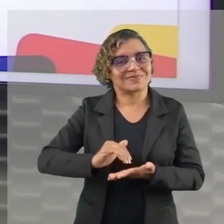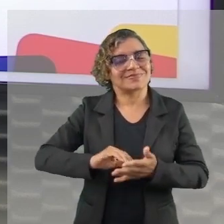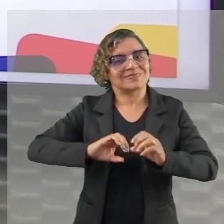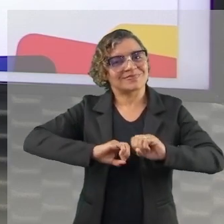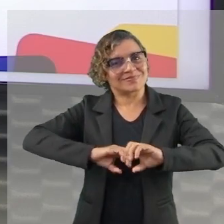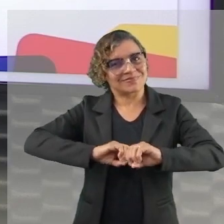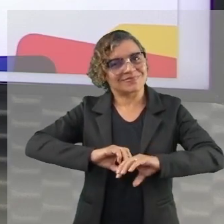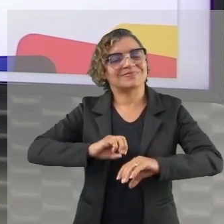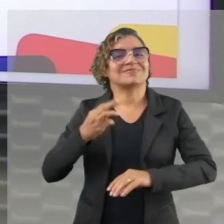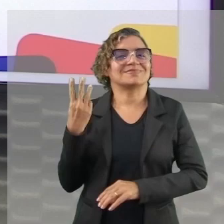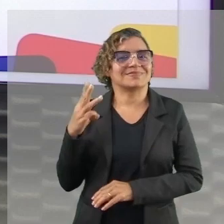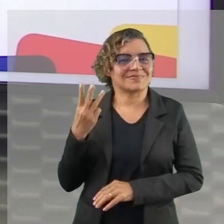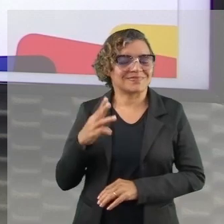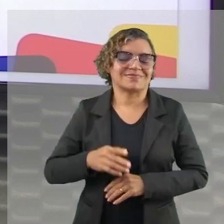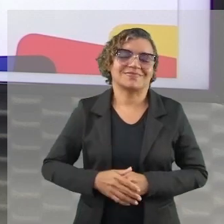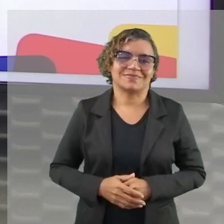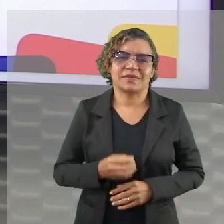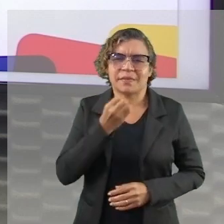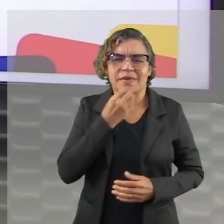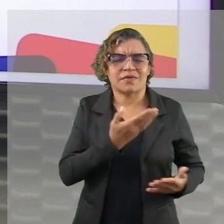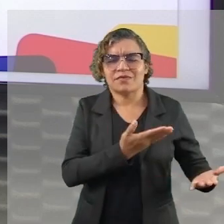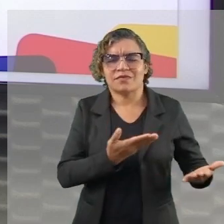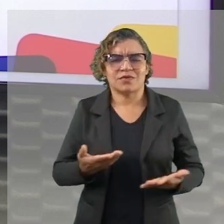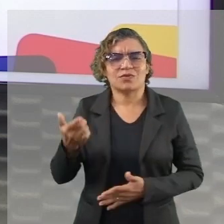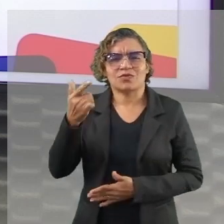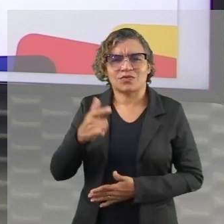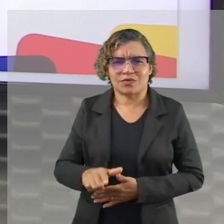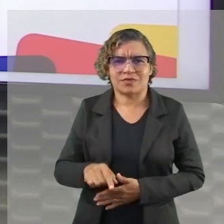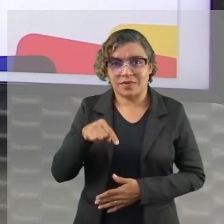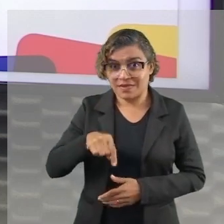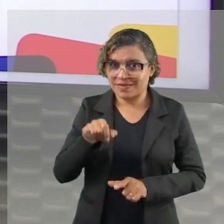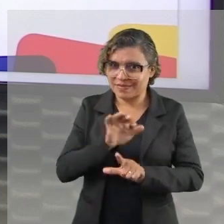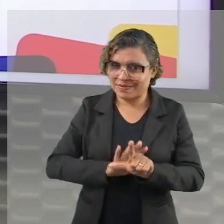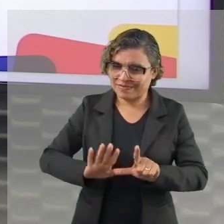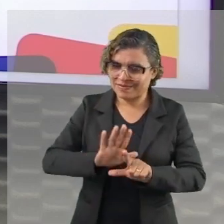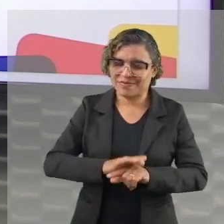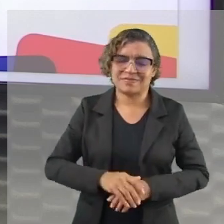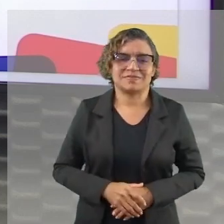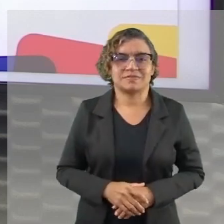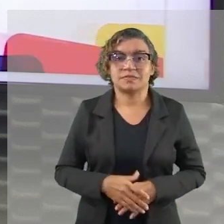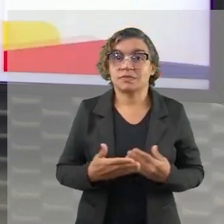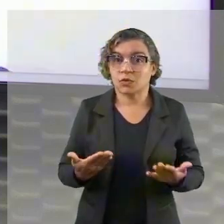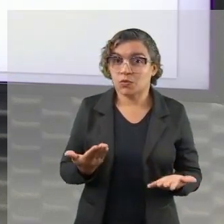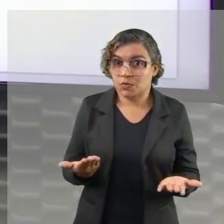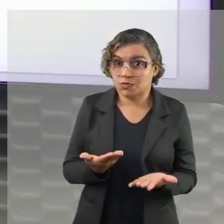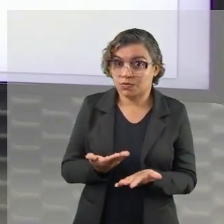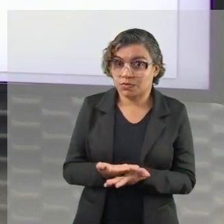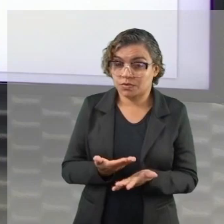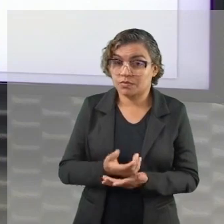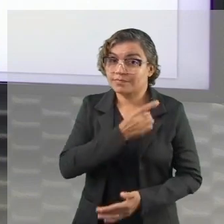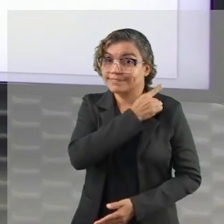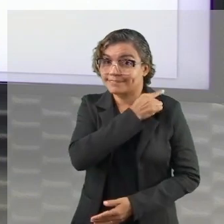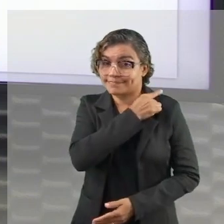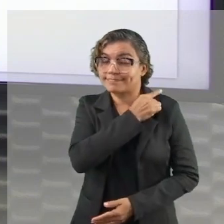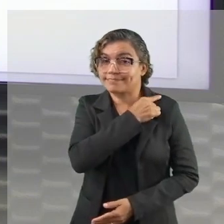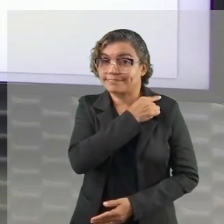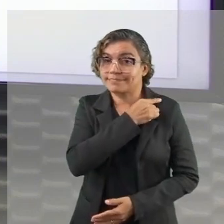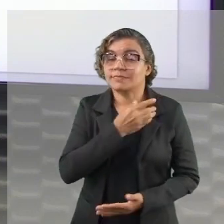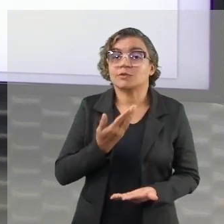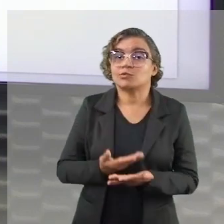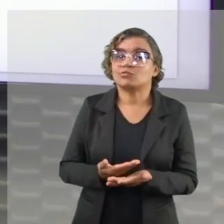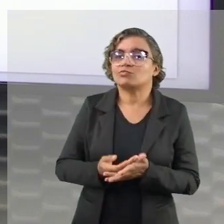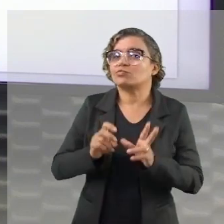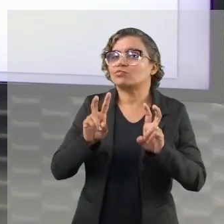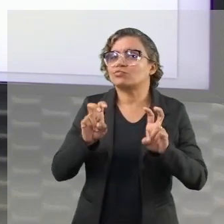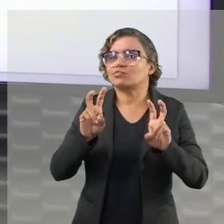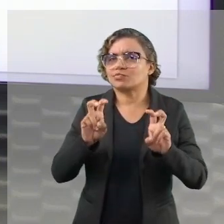todos bem-vindos, bem-vindas, mais uma vez aqui na plataforma. Na nossa aula de hoje, para a primeira série, nós vamos trabalhar de um assunto